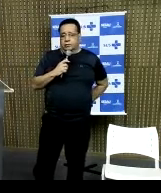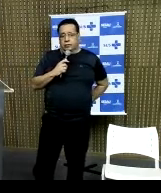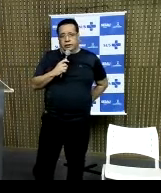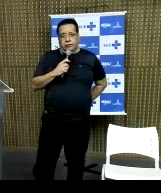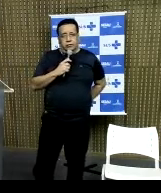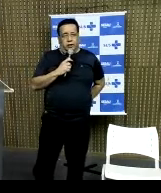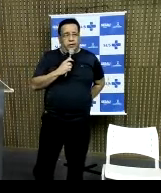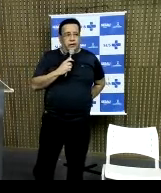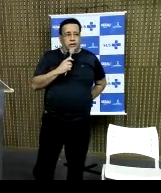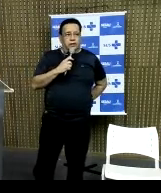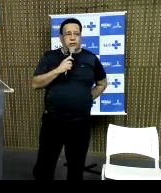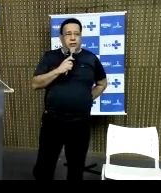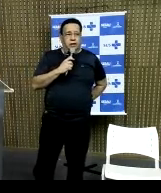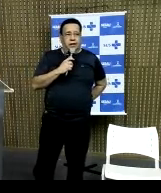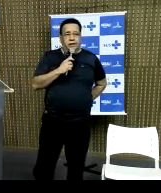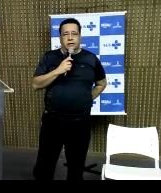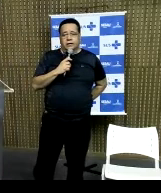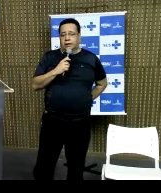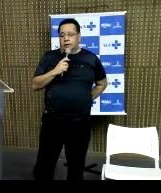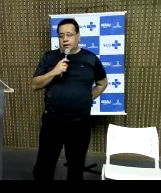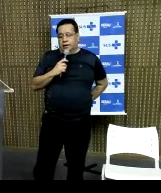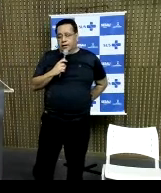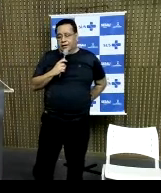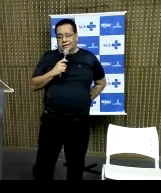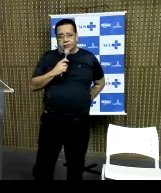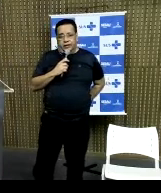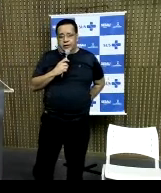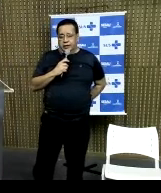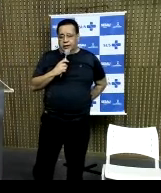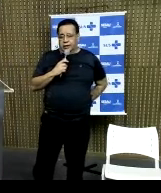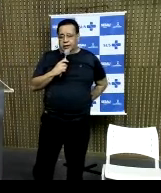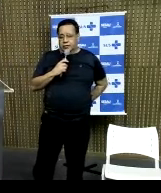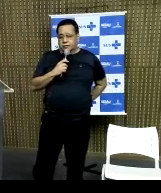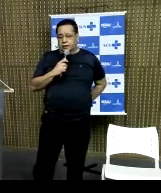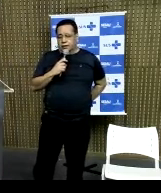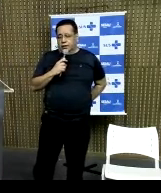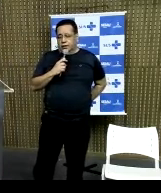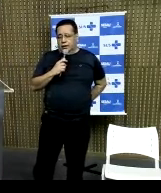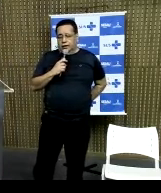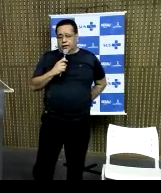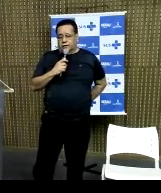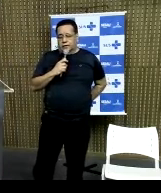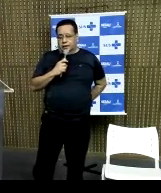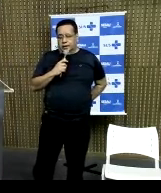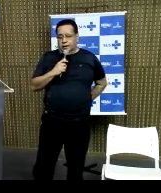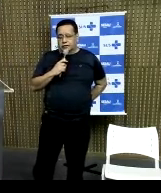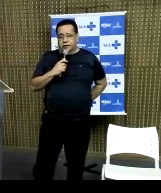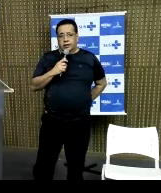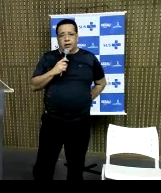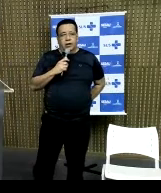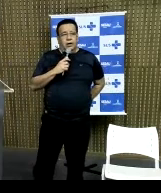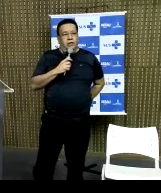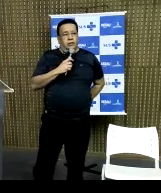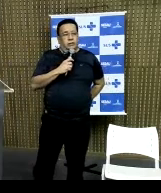O doutor Rodrigo, a doutora Amanda e a doutora Maiara, e a SB, né? A Anaílza, a Iris e a